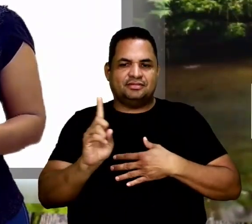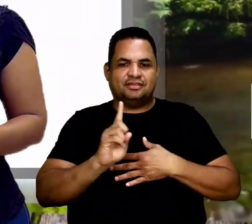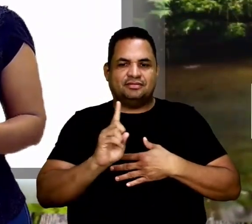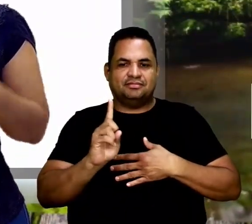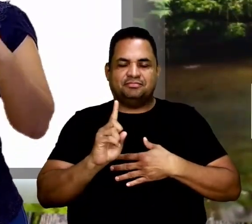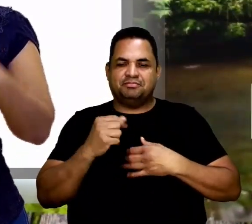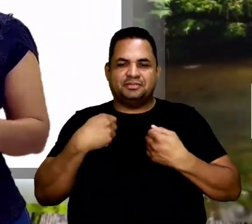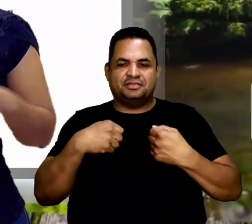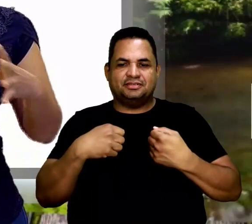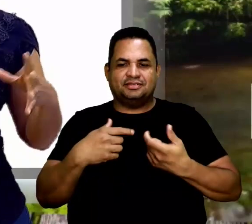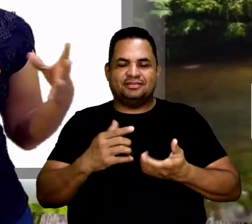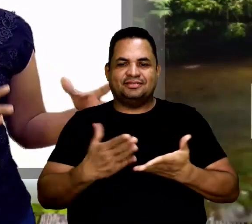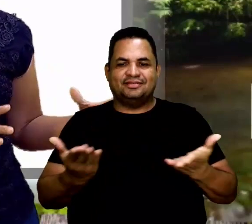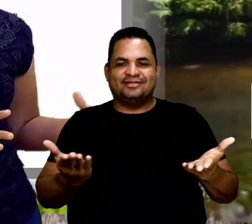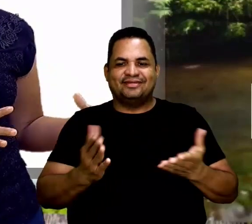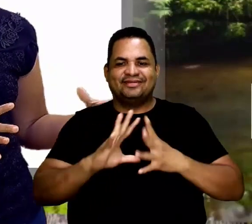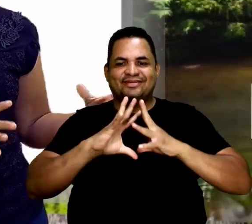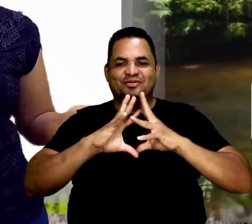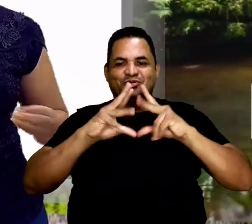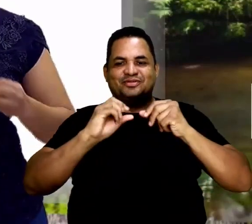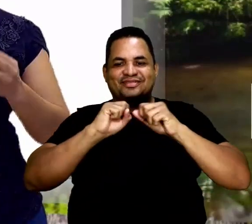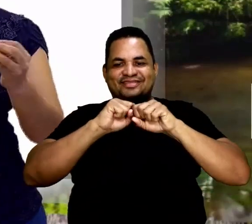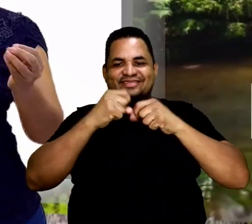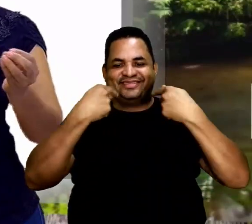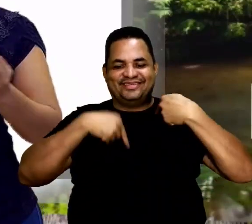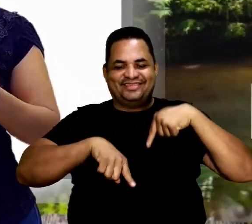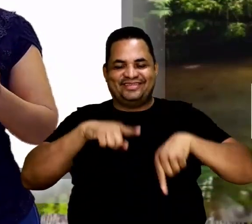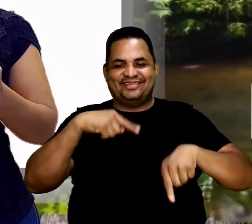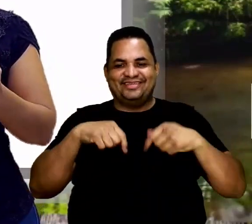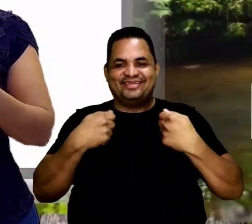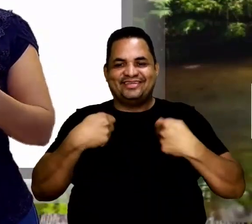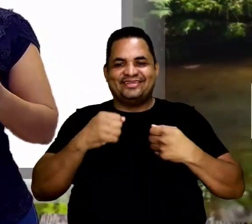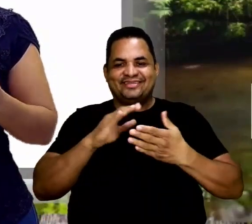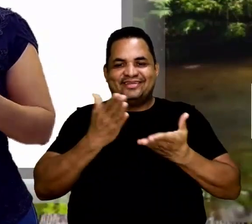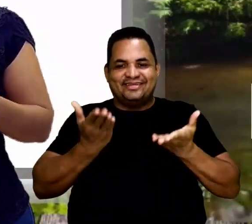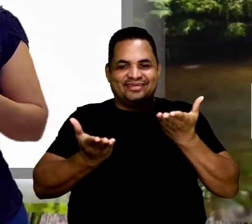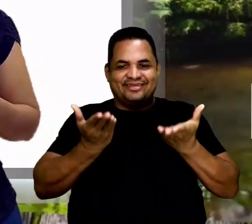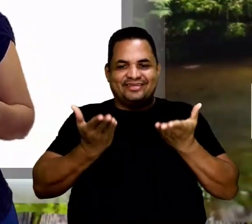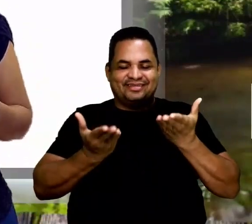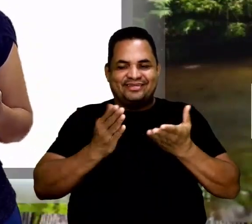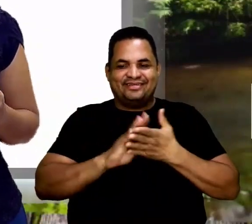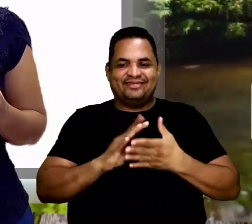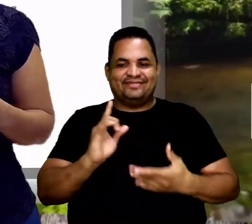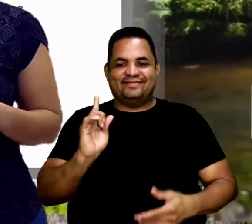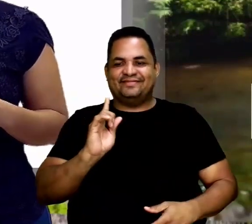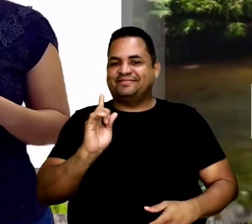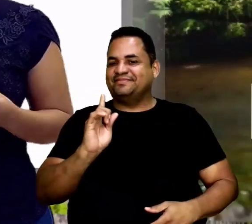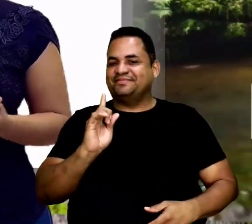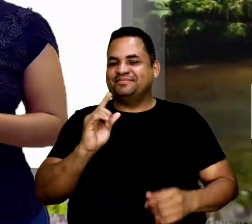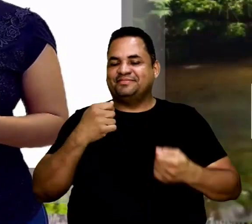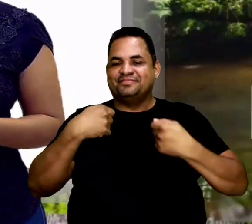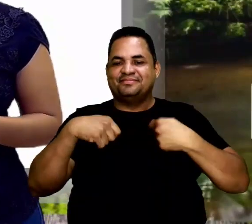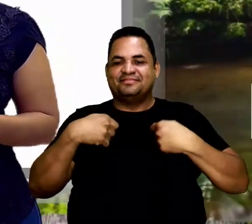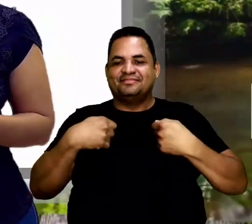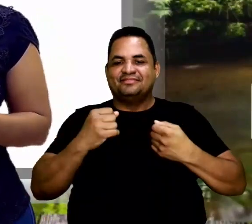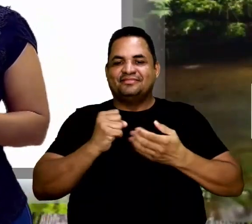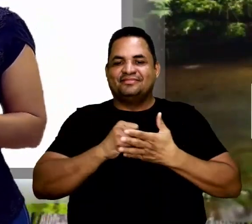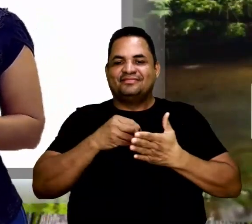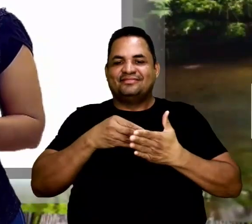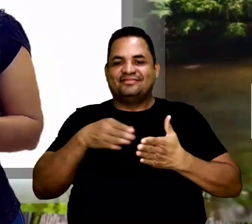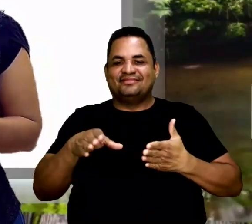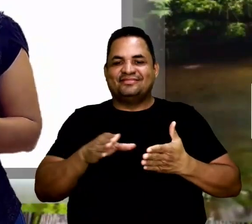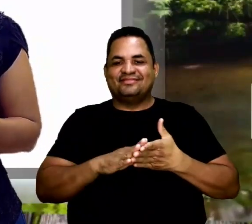útil, tá? Todo sistema precisa ter isso, para poder ir equilibrando. Não precisa, descarta, tá? E aí tem a